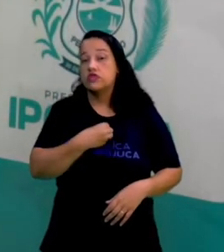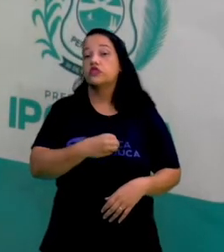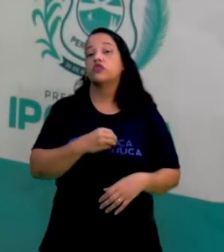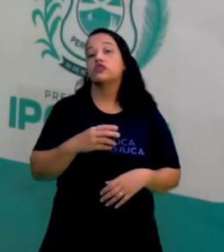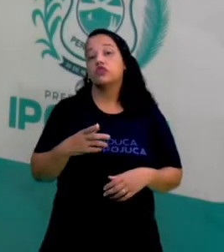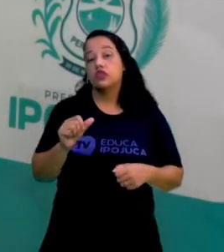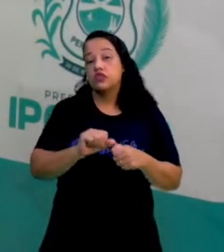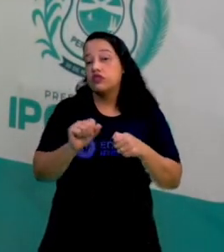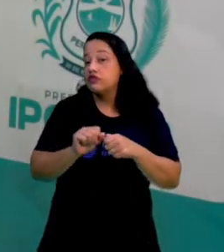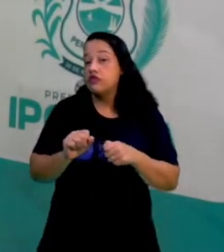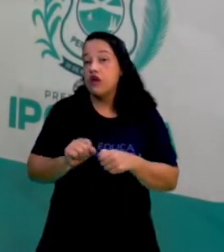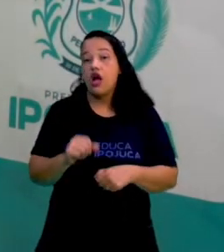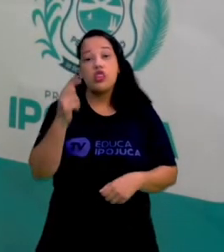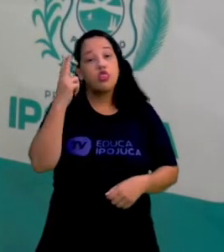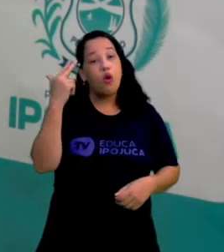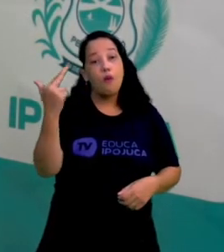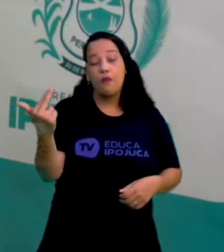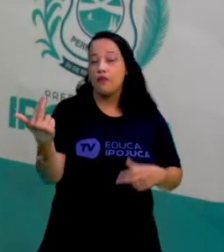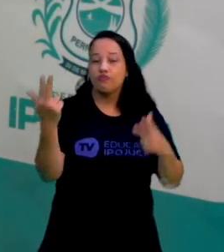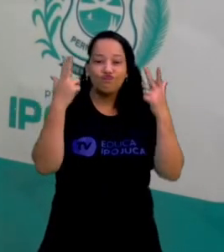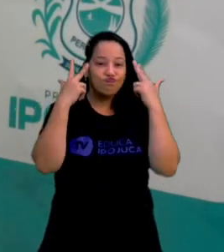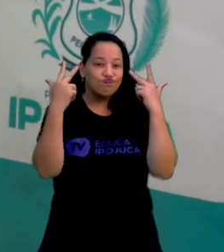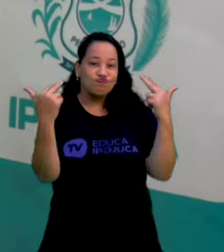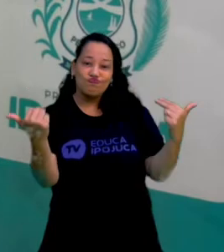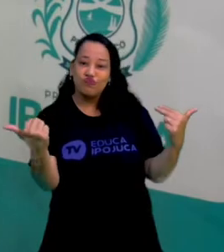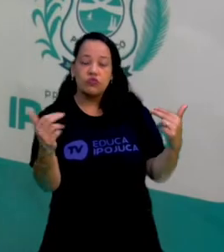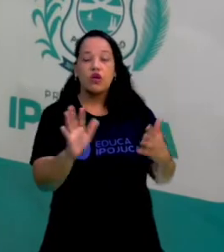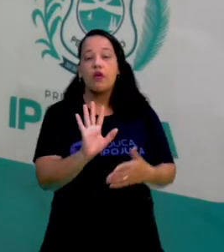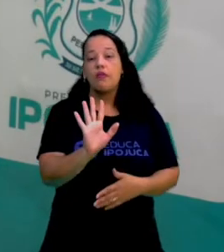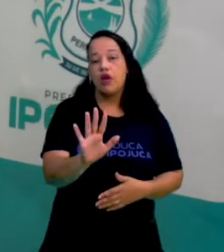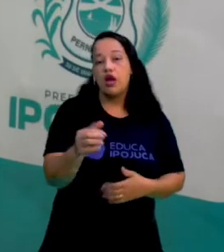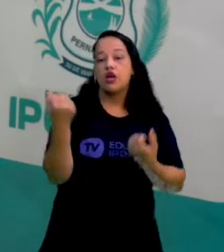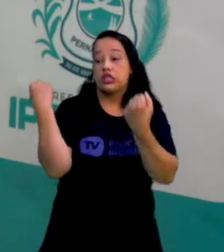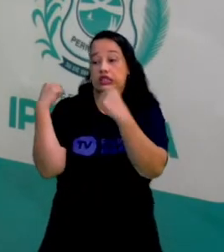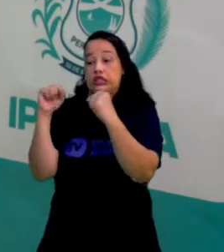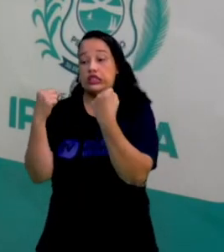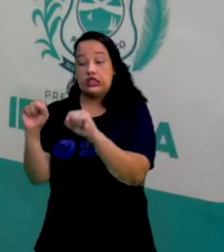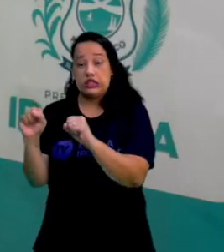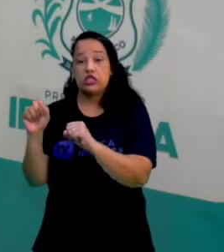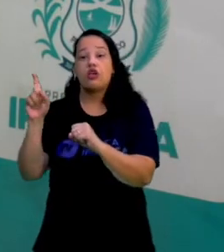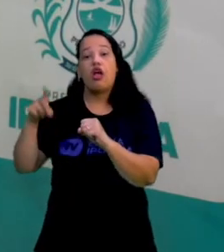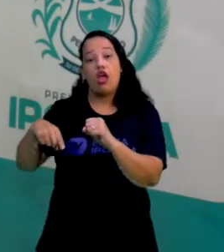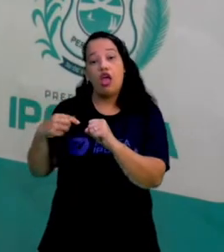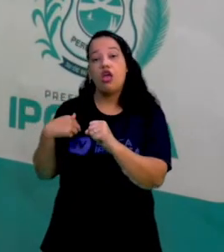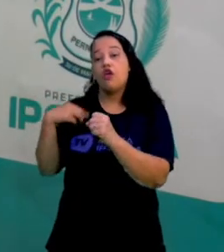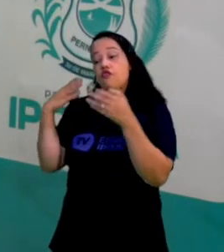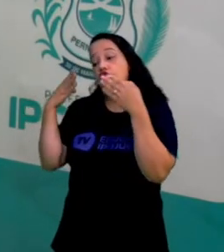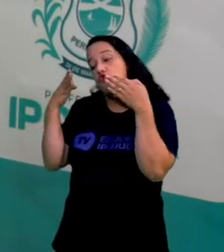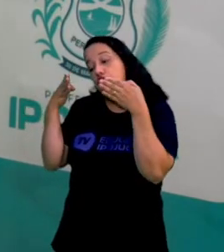gente faz normalmente, naturalmente. Já o exercício físico é aquela atividade que a gente foi